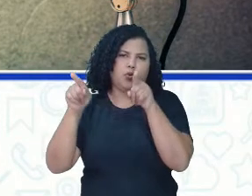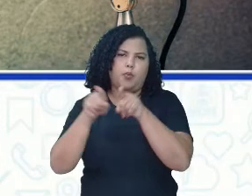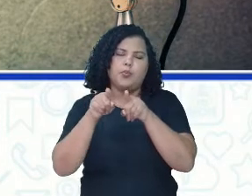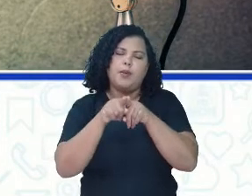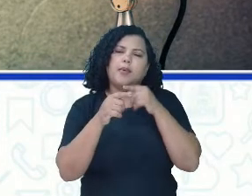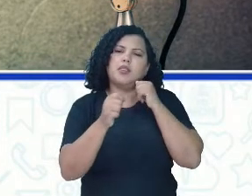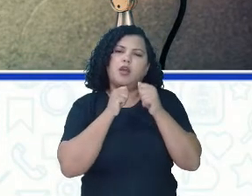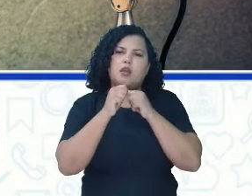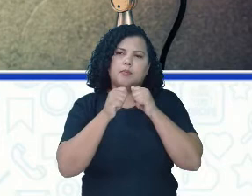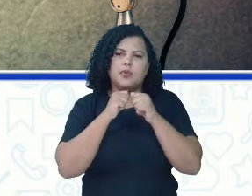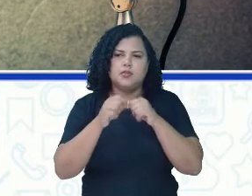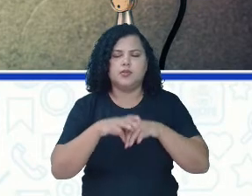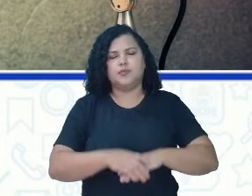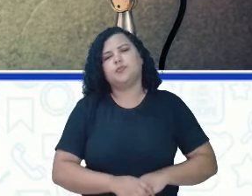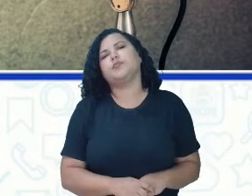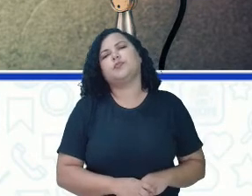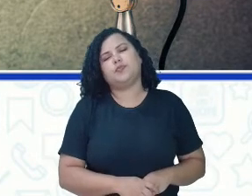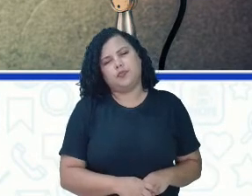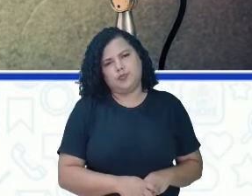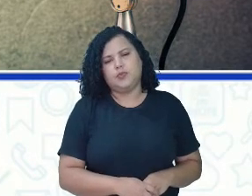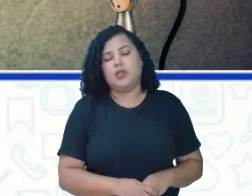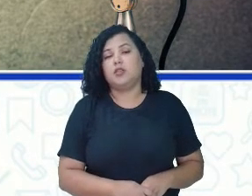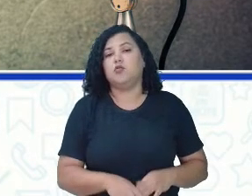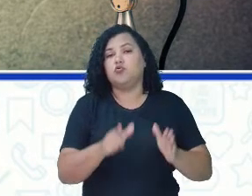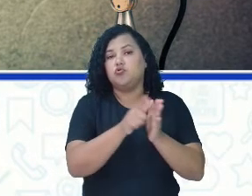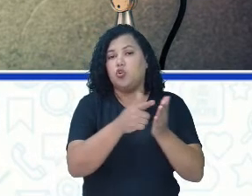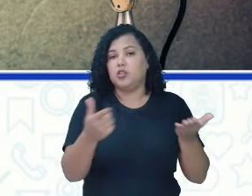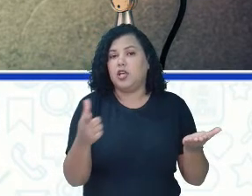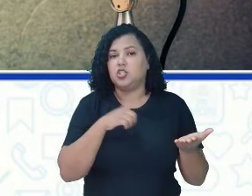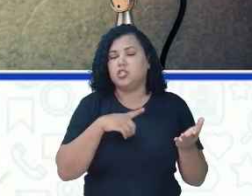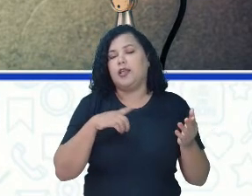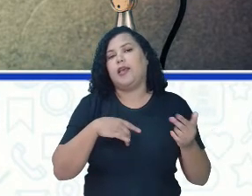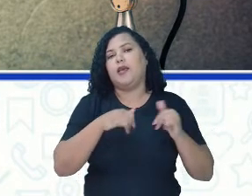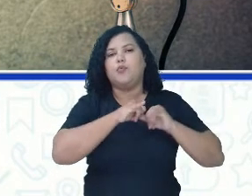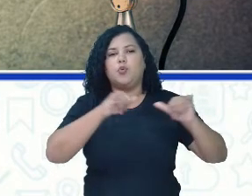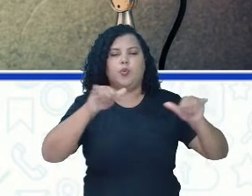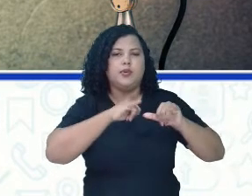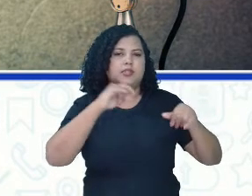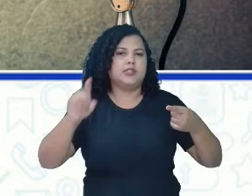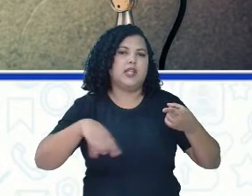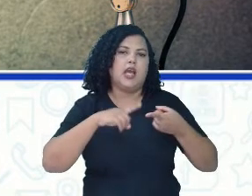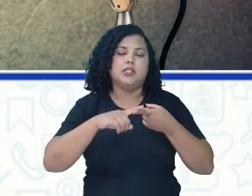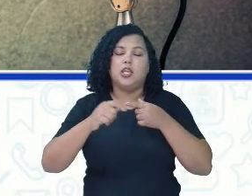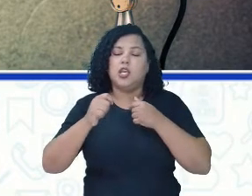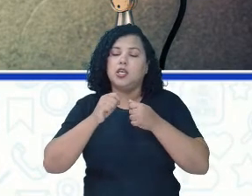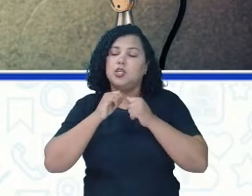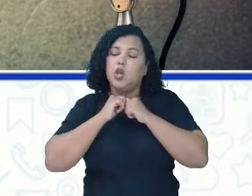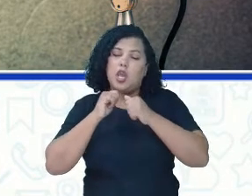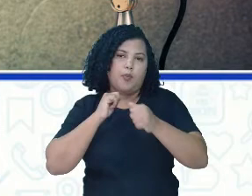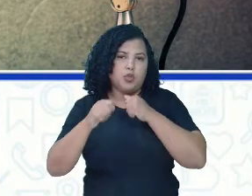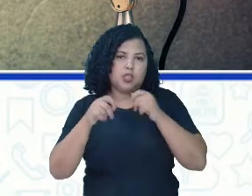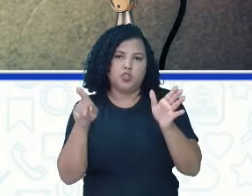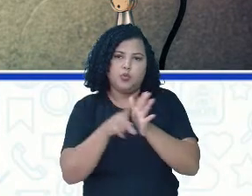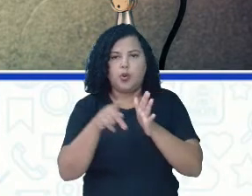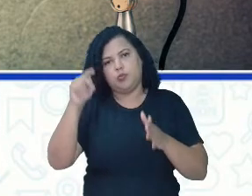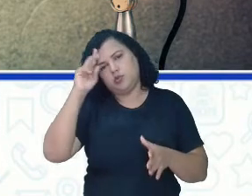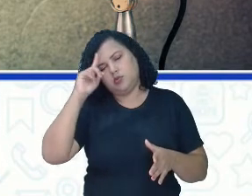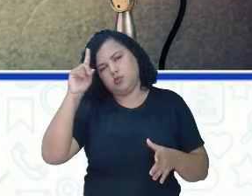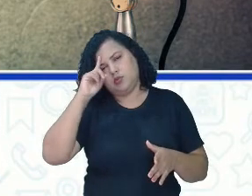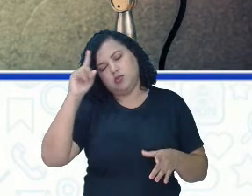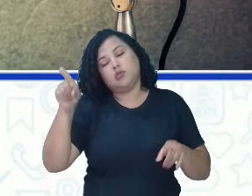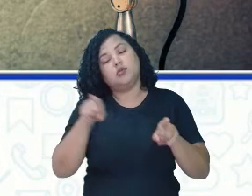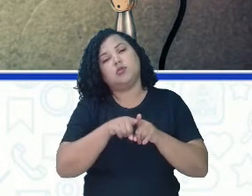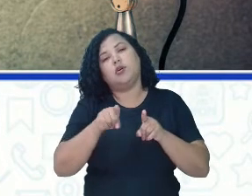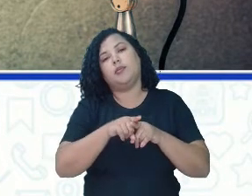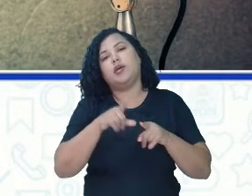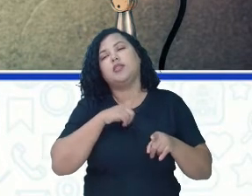mais tratariam os jornais, né? Nos jornais a gente tem publicidade, a gente tem as notícias do dia a dia, a